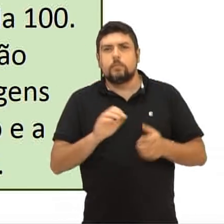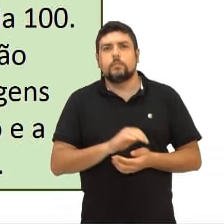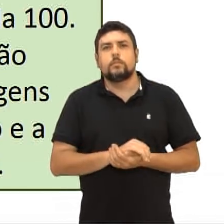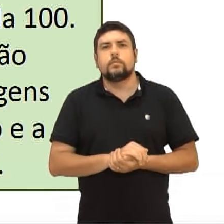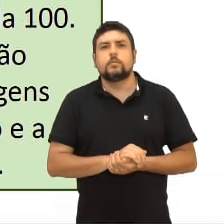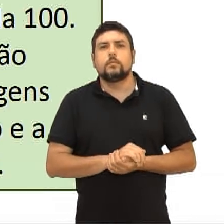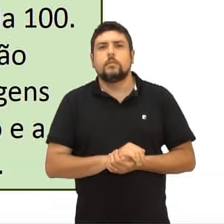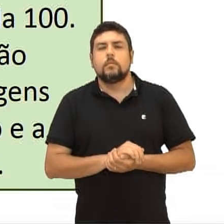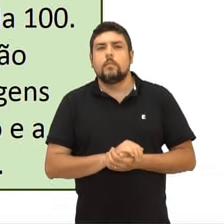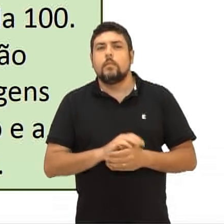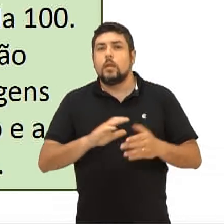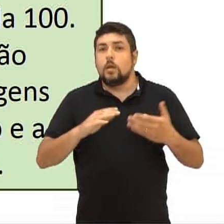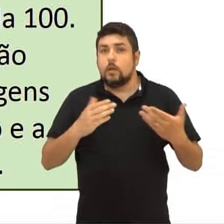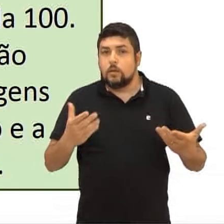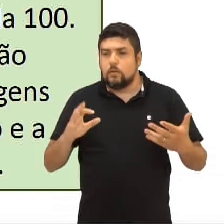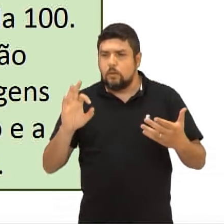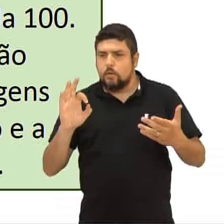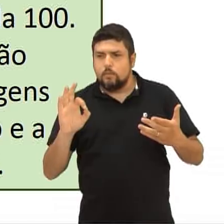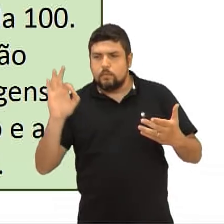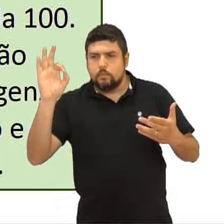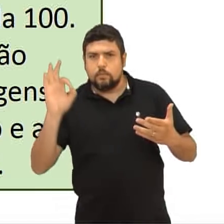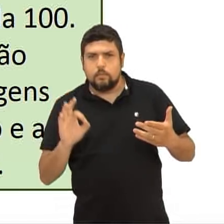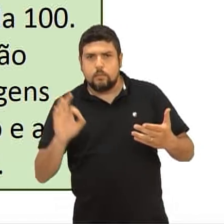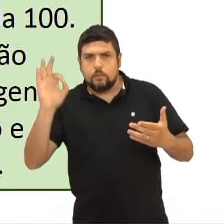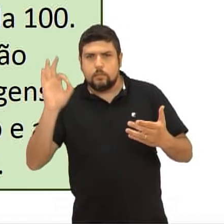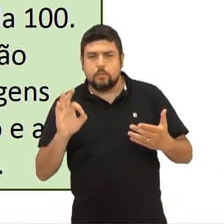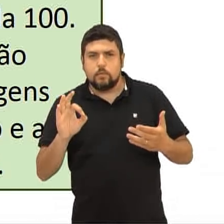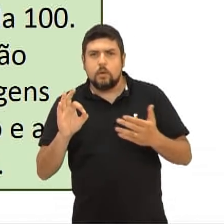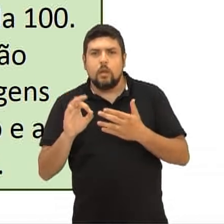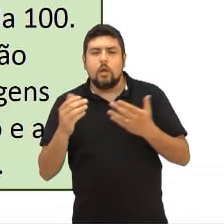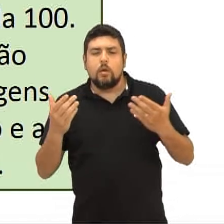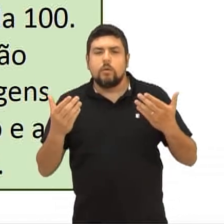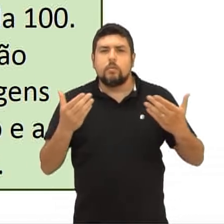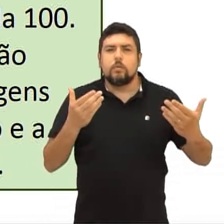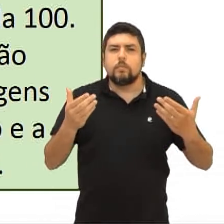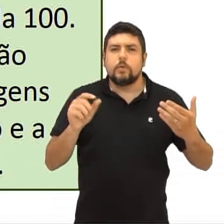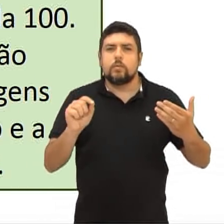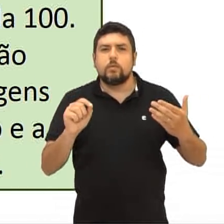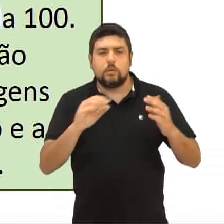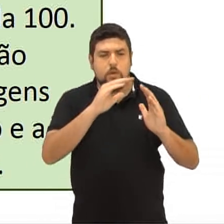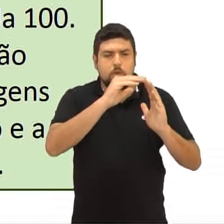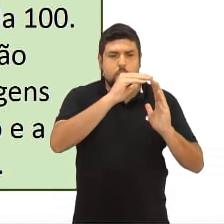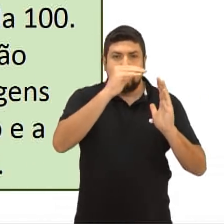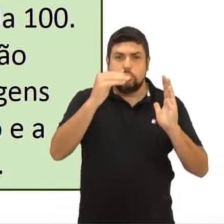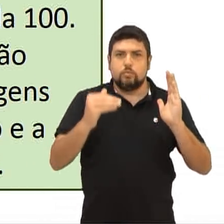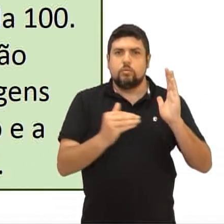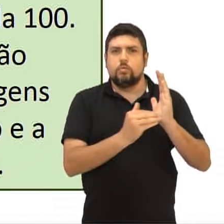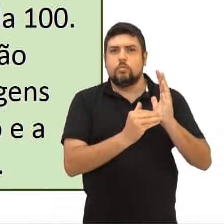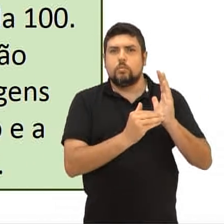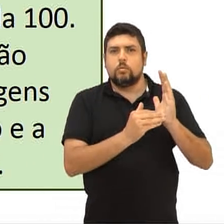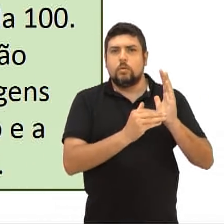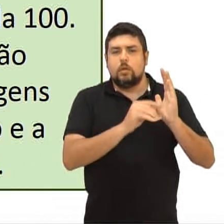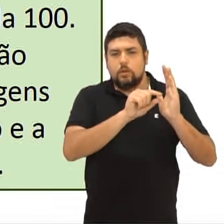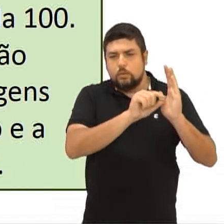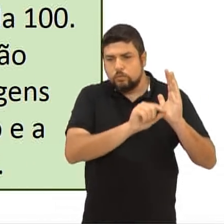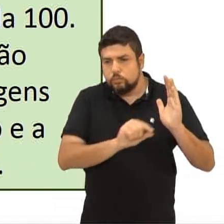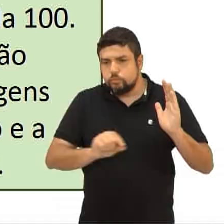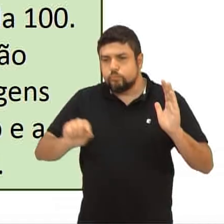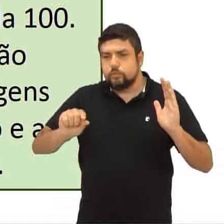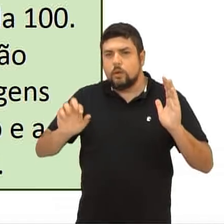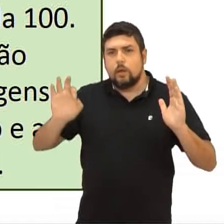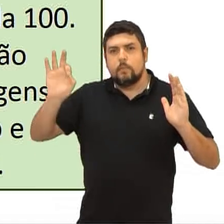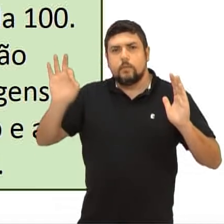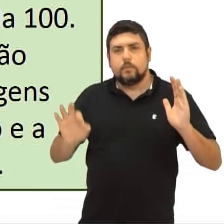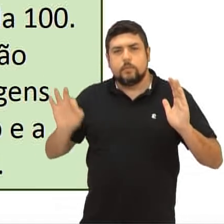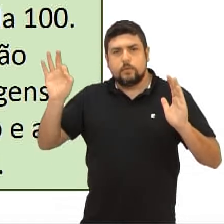razões, comparações para cada 100, para cada todo. Por isso, a representação por meio de